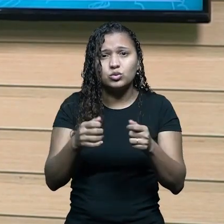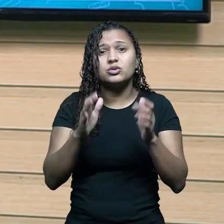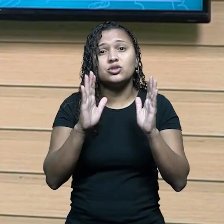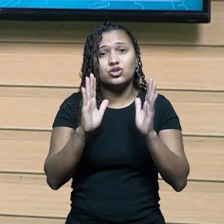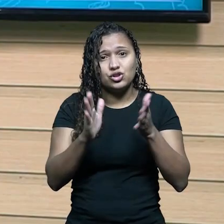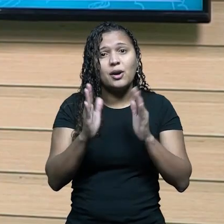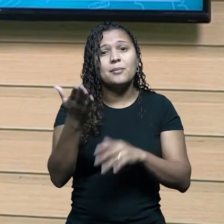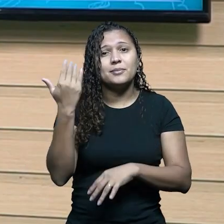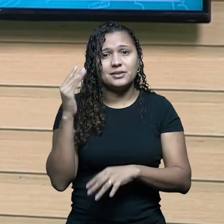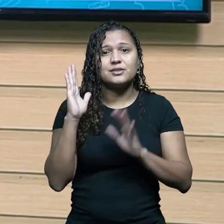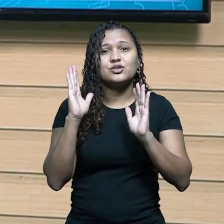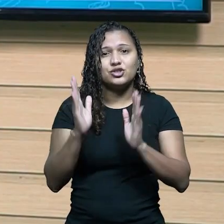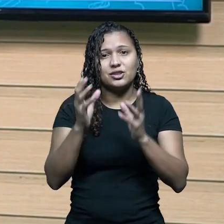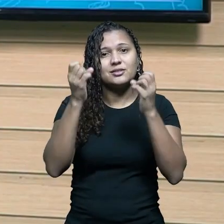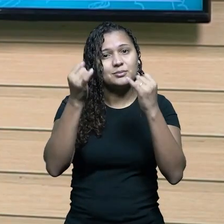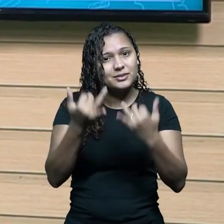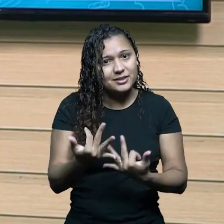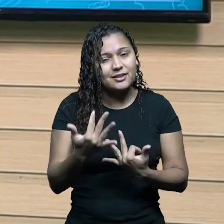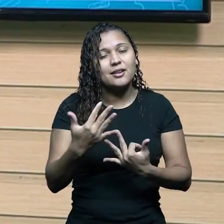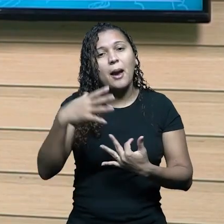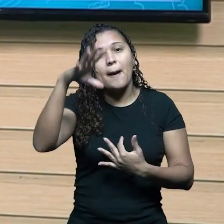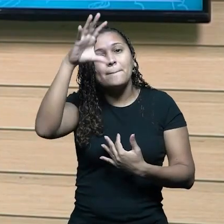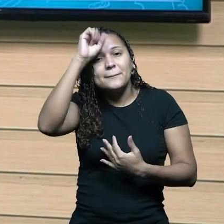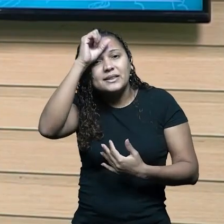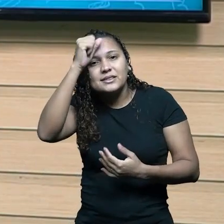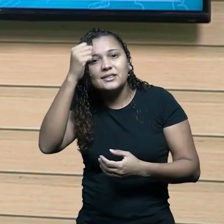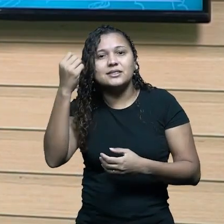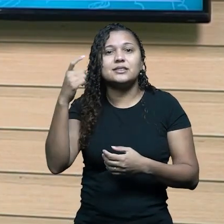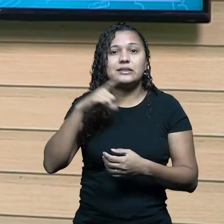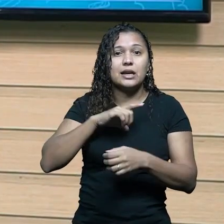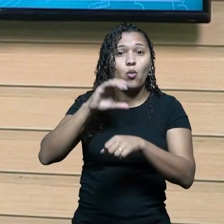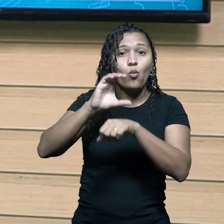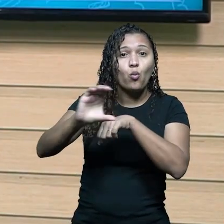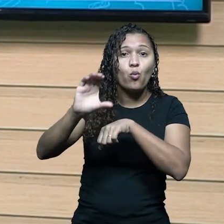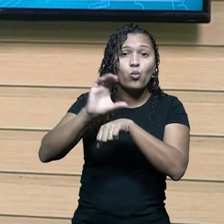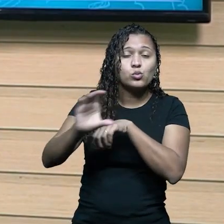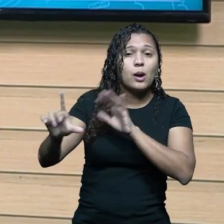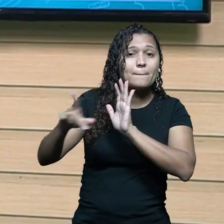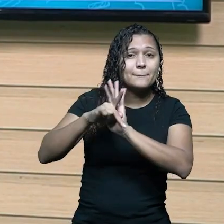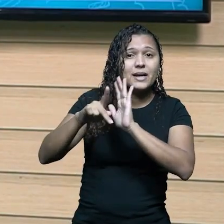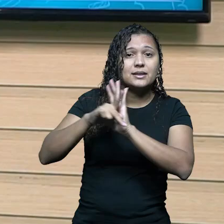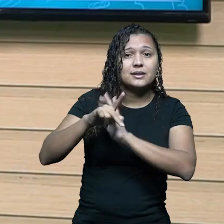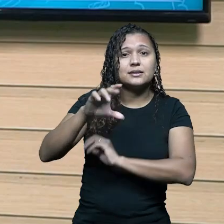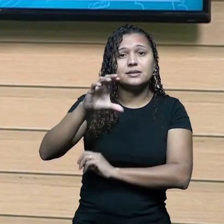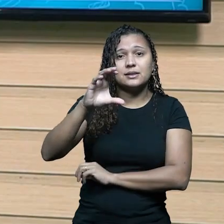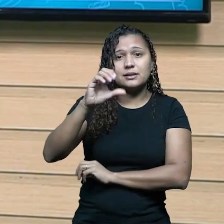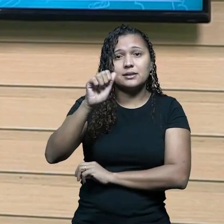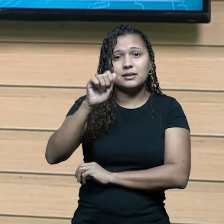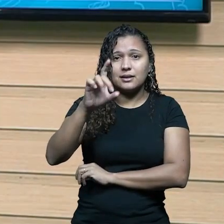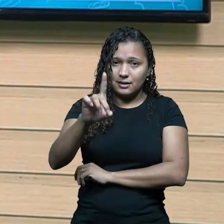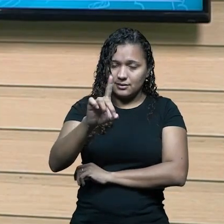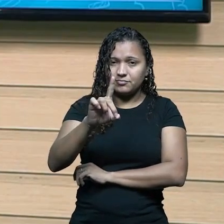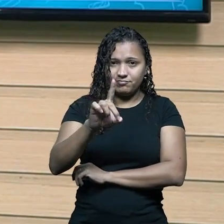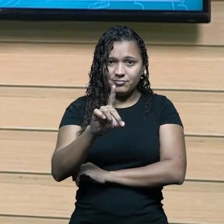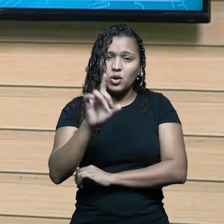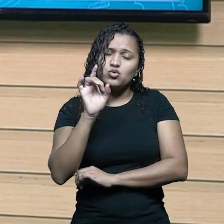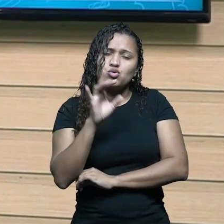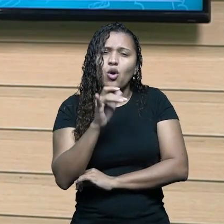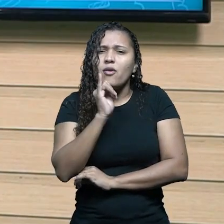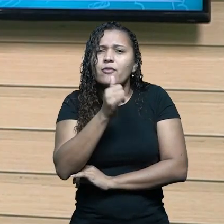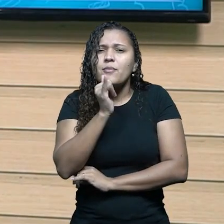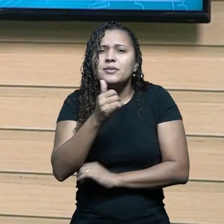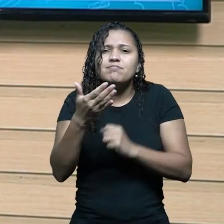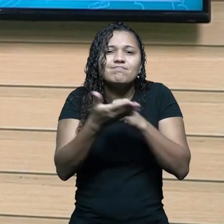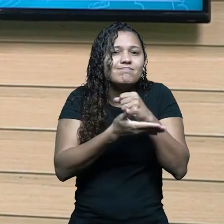isso, como eu já falei anteriormente, é aprendido dentro de um curso específico para AutoCAD. Aqui nós vamos ver as